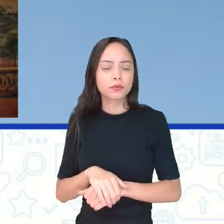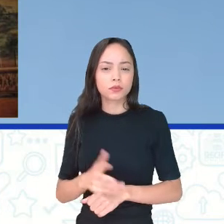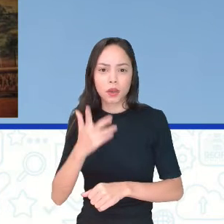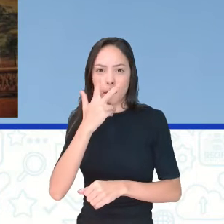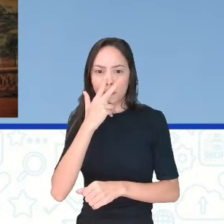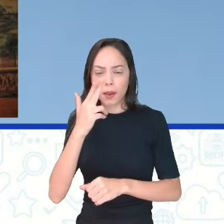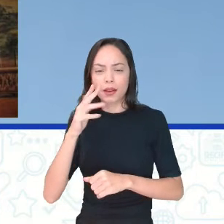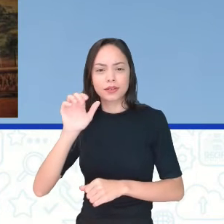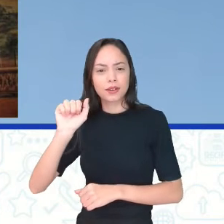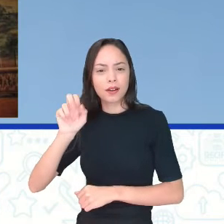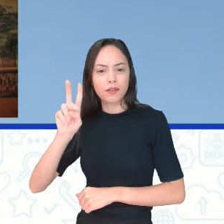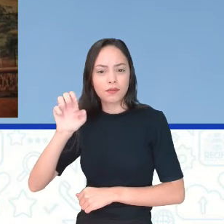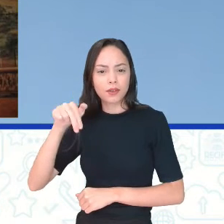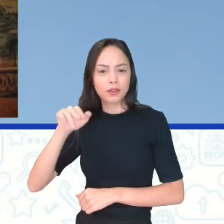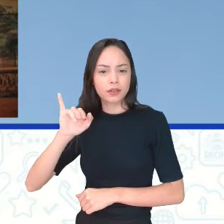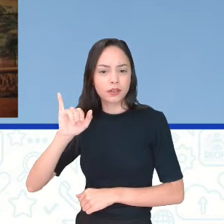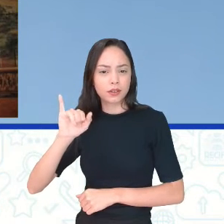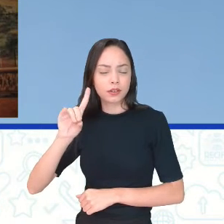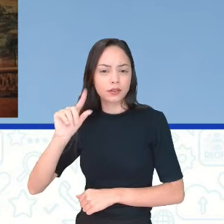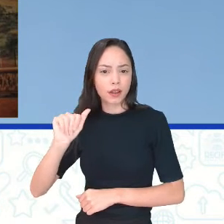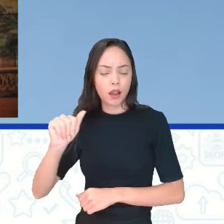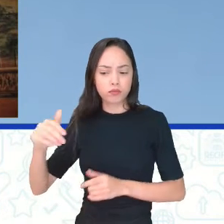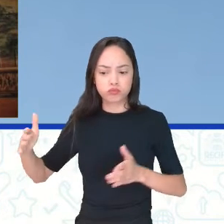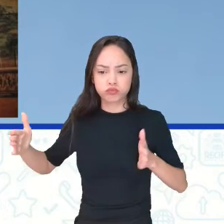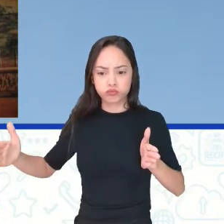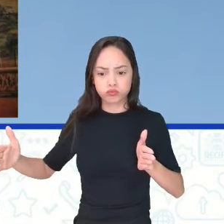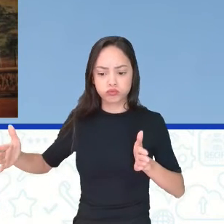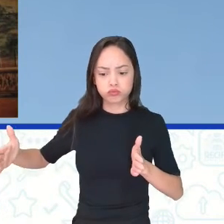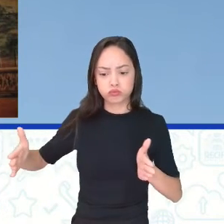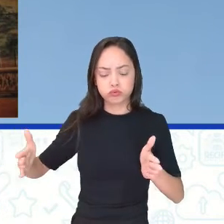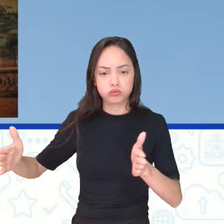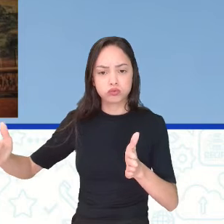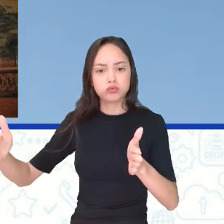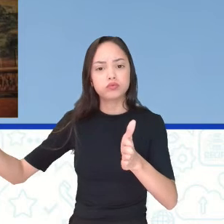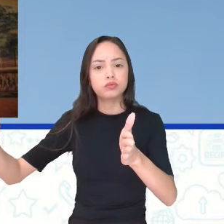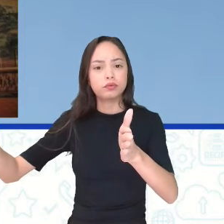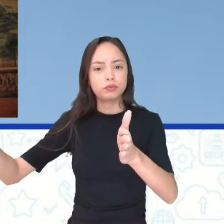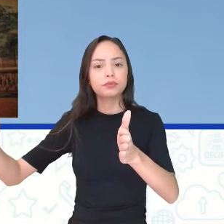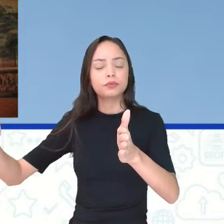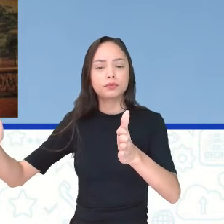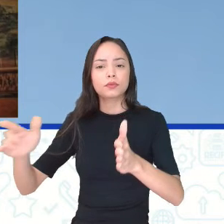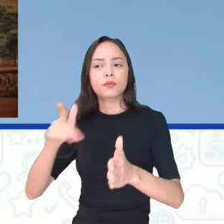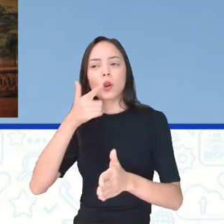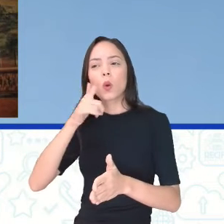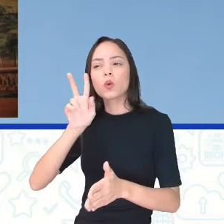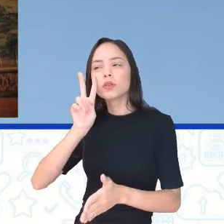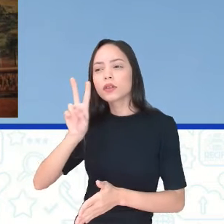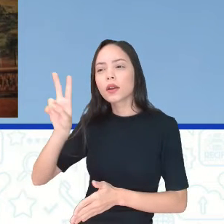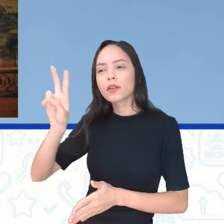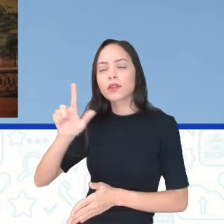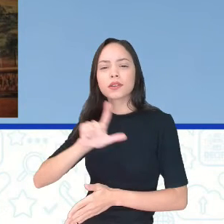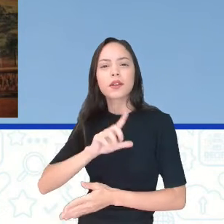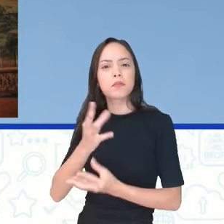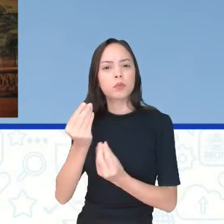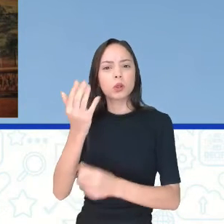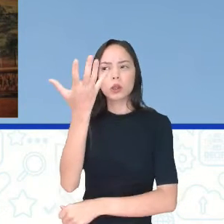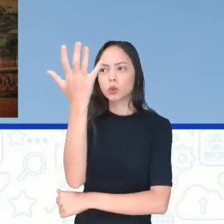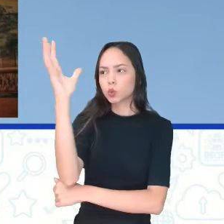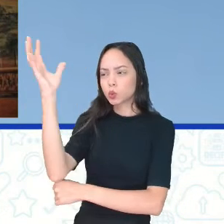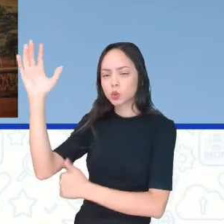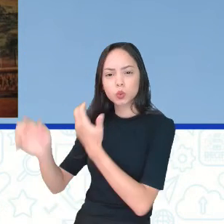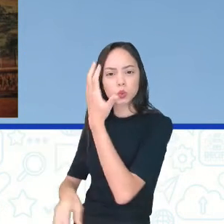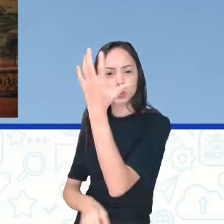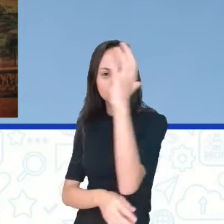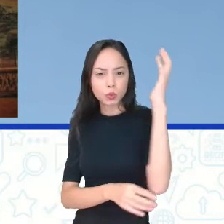avenida, né? Então a gente tem uma grande avenida pintada, tem carruagens, né? A gente consegue ver muita natureza.